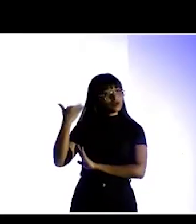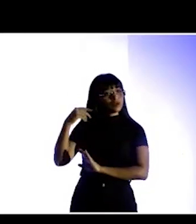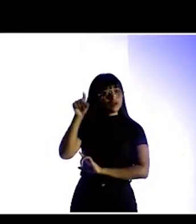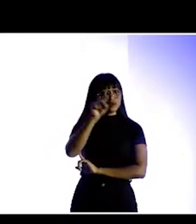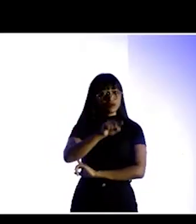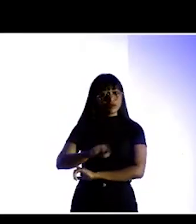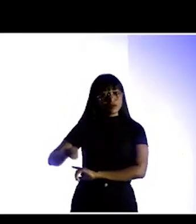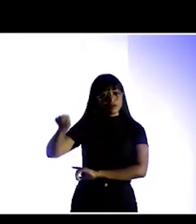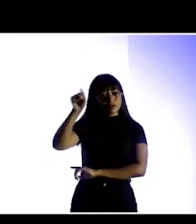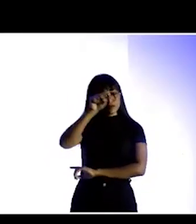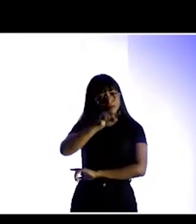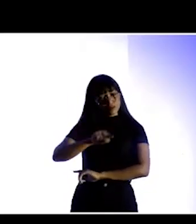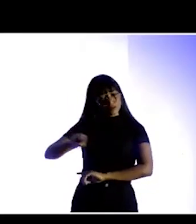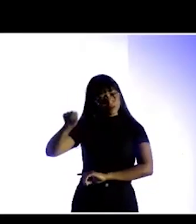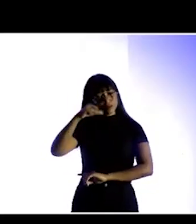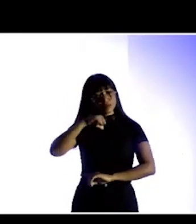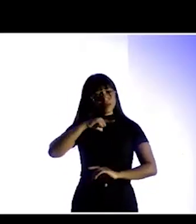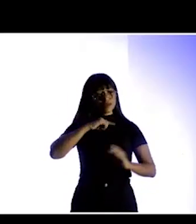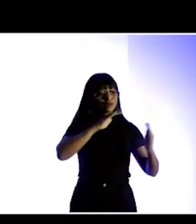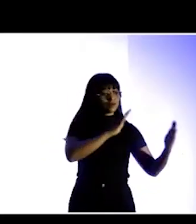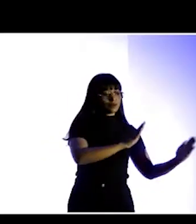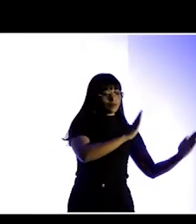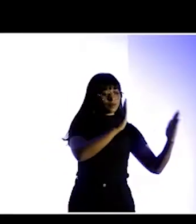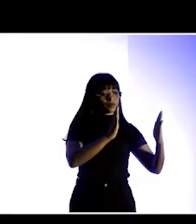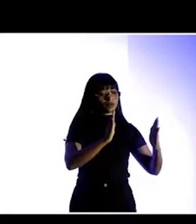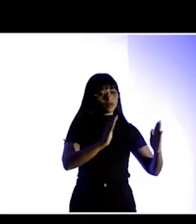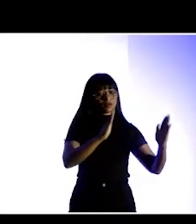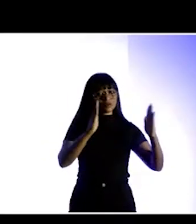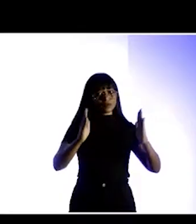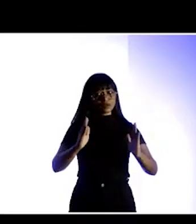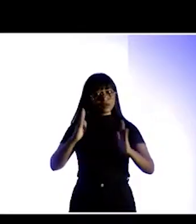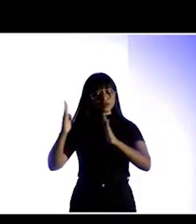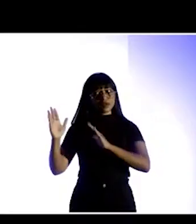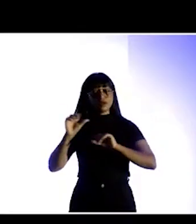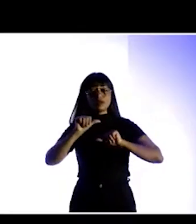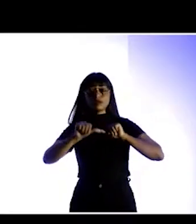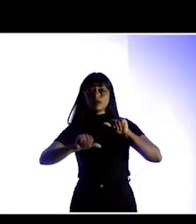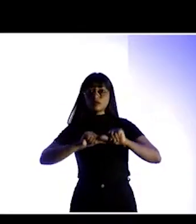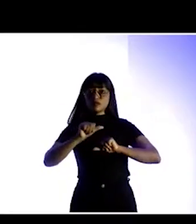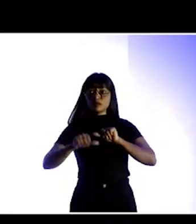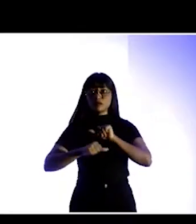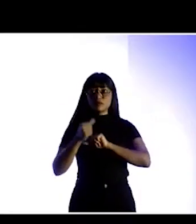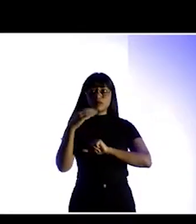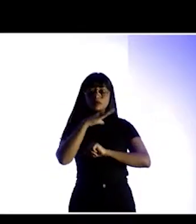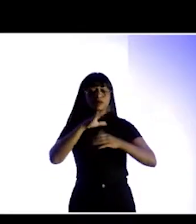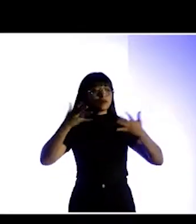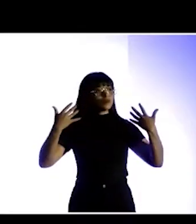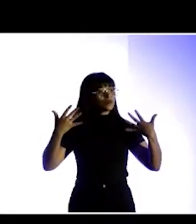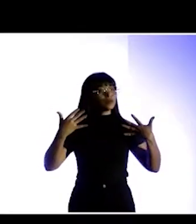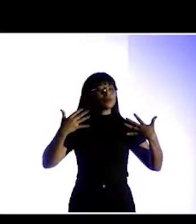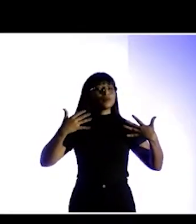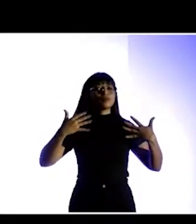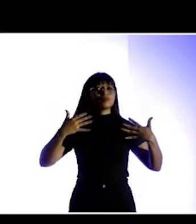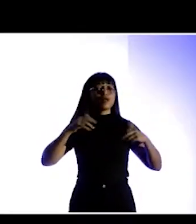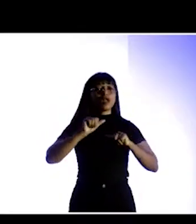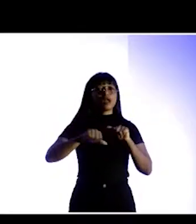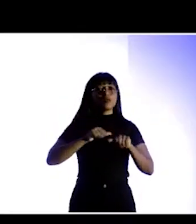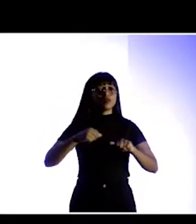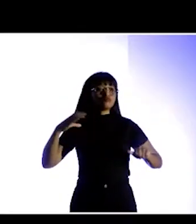as etapas de circulação da água, e a mudança do clima ela meio que acelera esse nosso ciclo